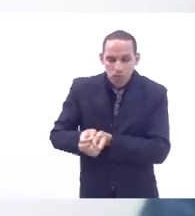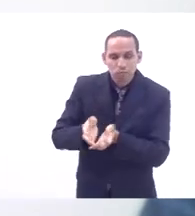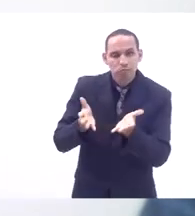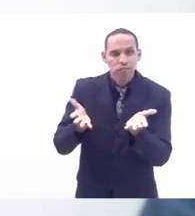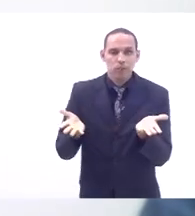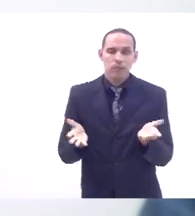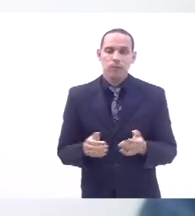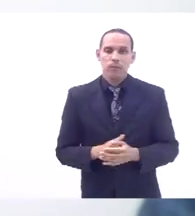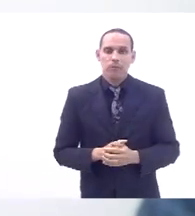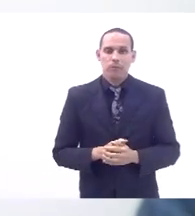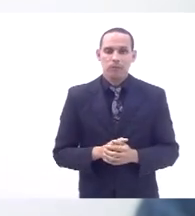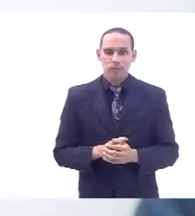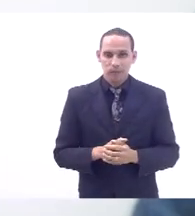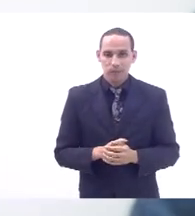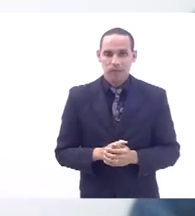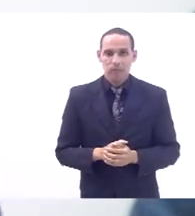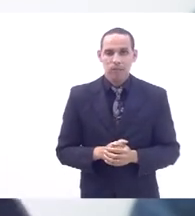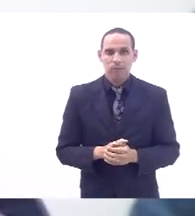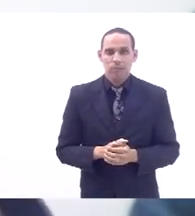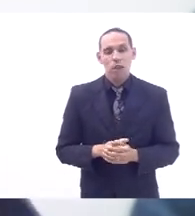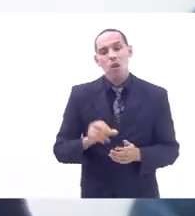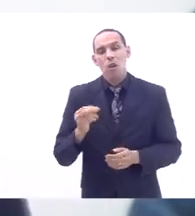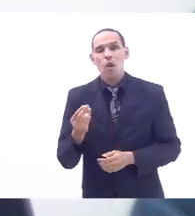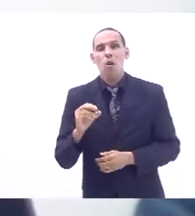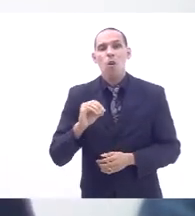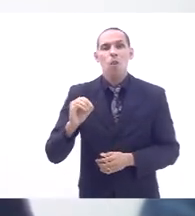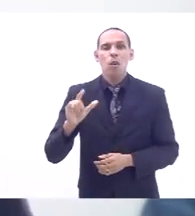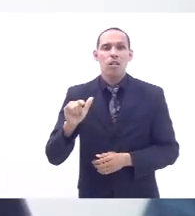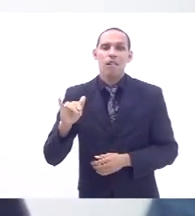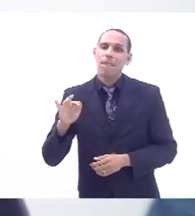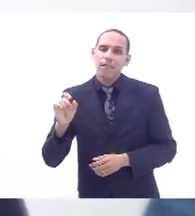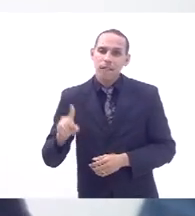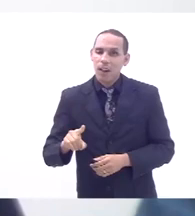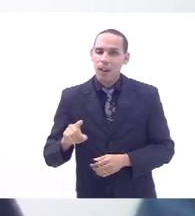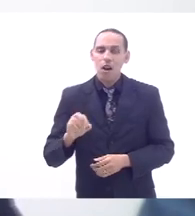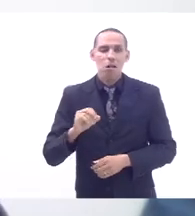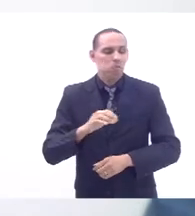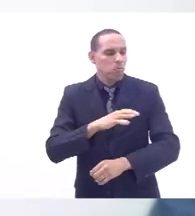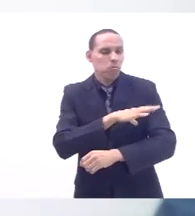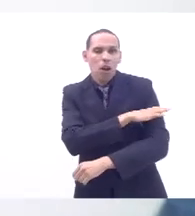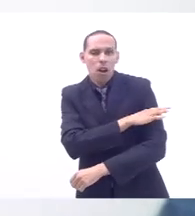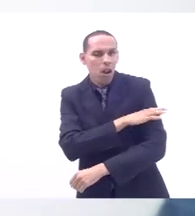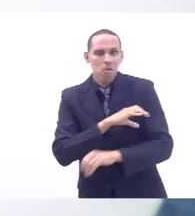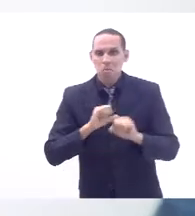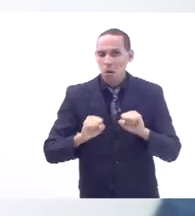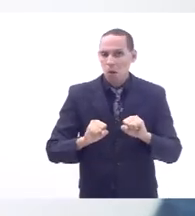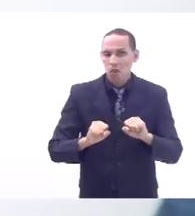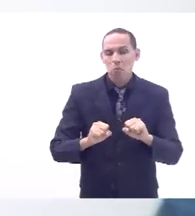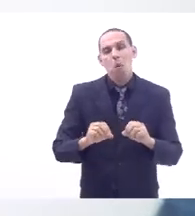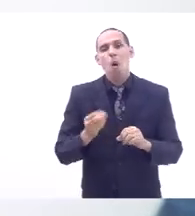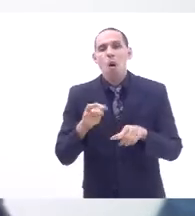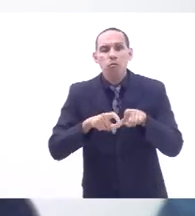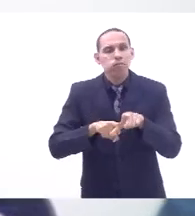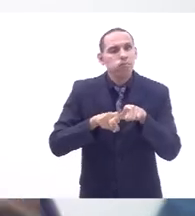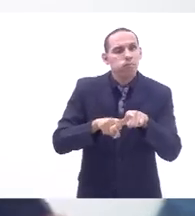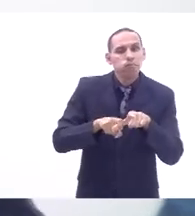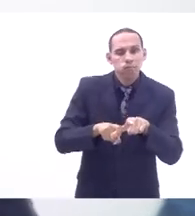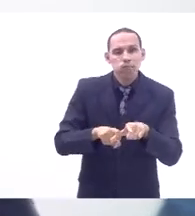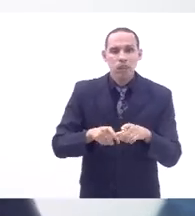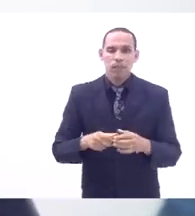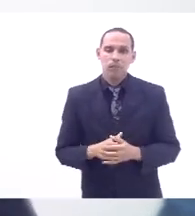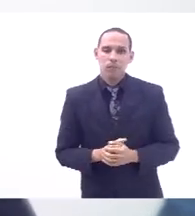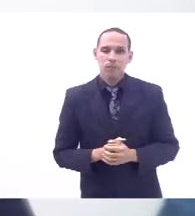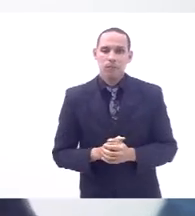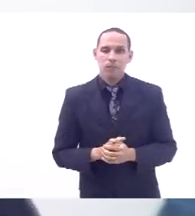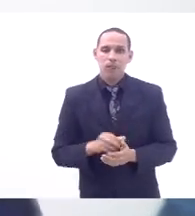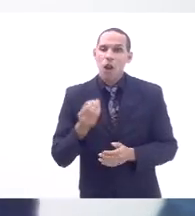ni oni o. Pode ser Iyanifa. Kadomble ni oni o. Eji Kadomble. Obanda ni oni o. Obanda. Babalawo ni oni